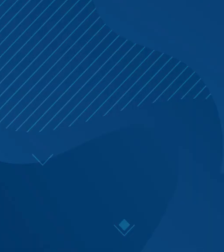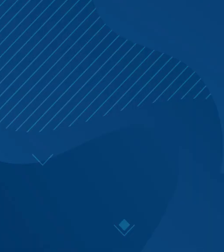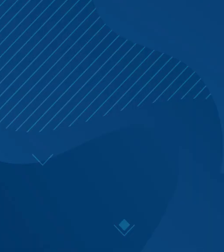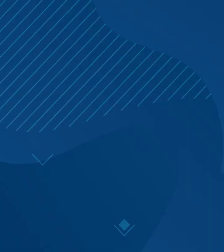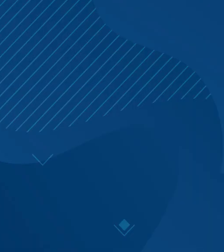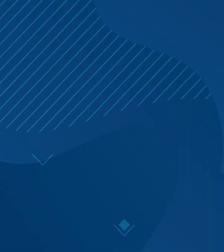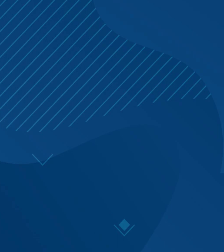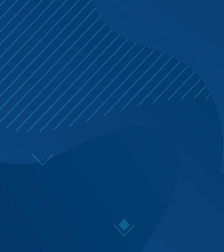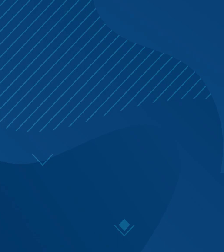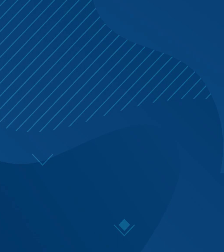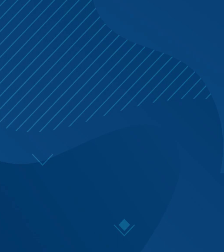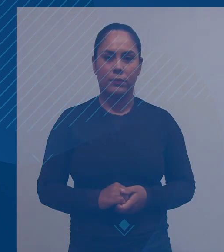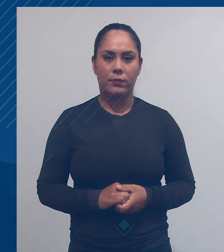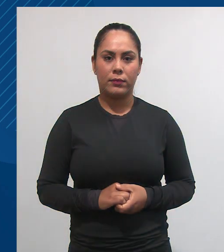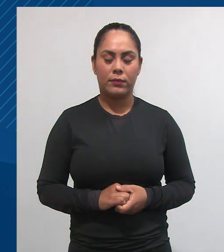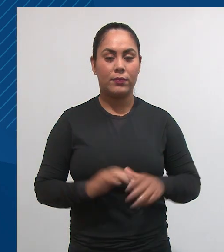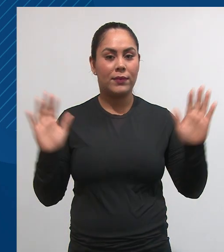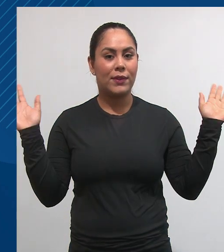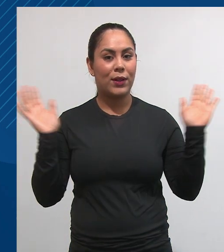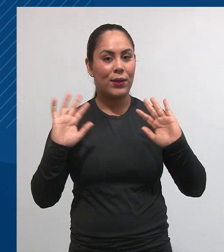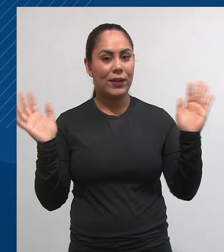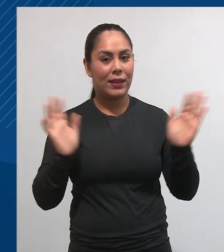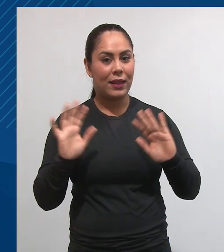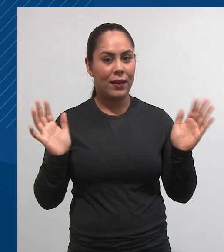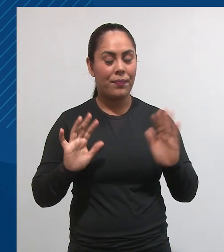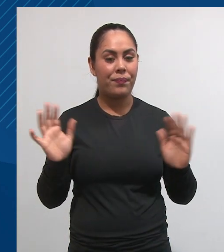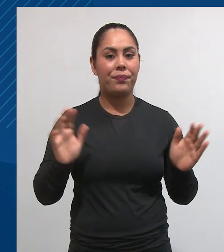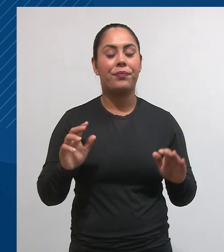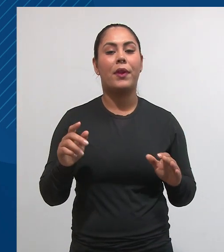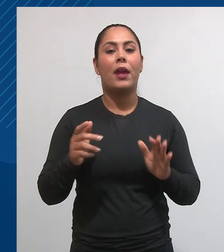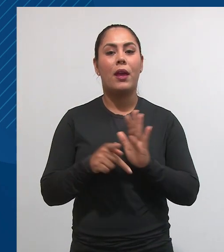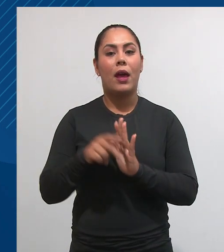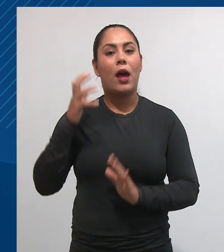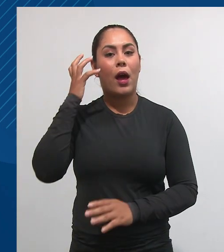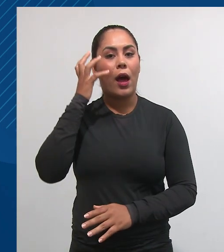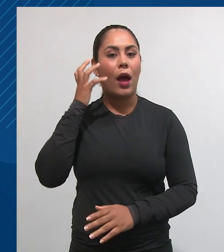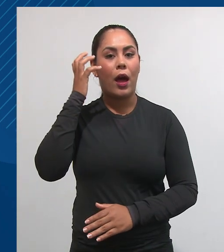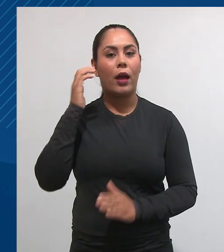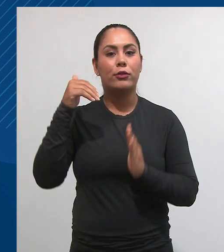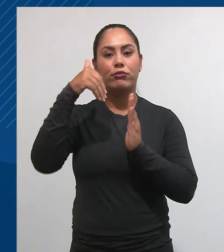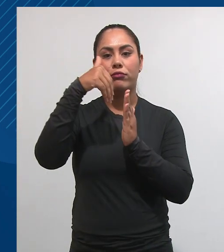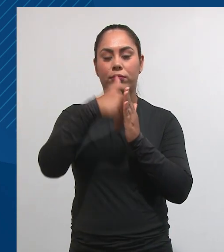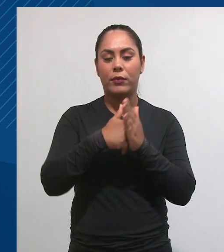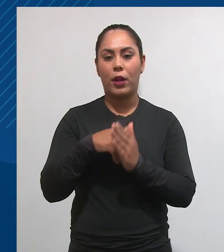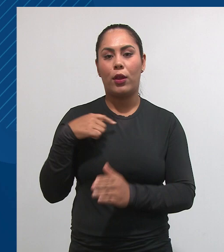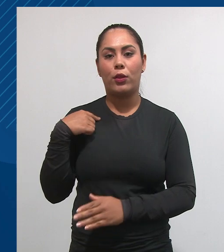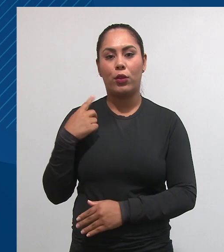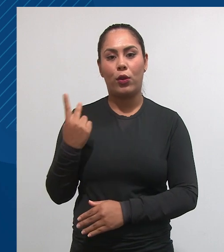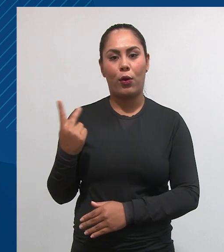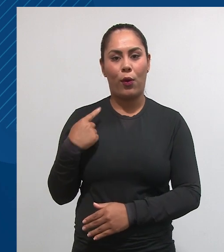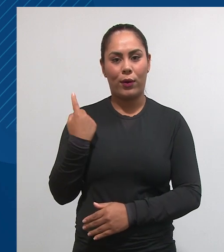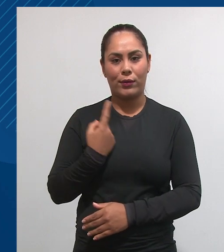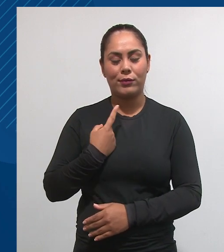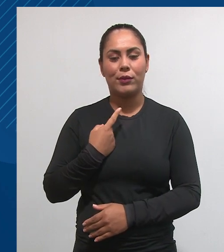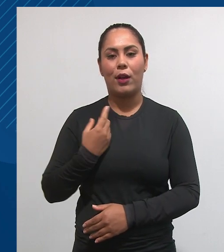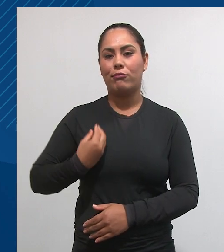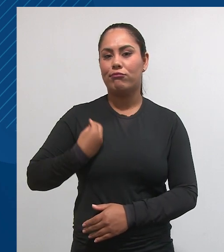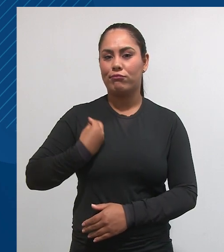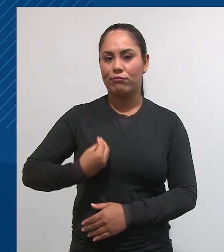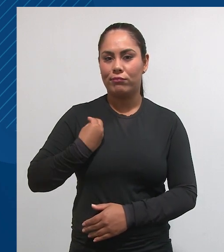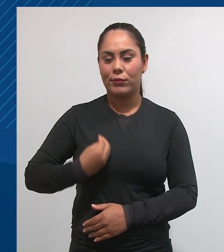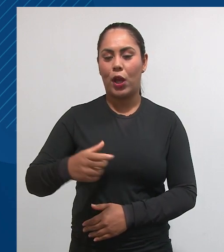Tinete, esse assunto tá legal que só. Olá, essa daqui é a nossa Rádio Genipapo. Nós estamos aqui com uma convidada